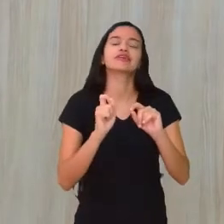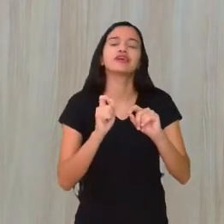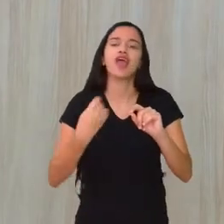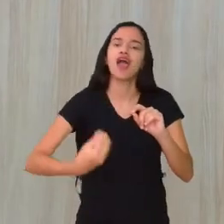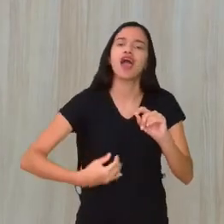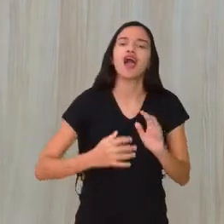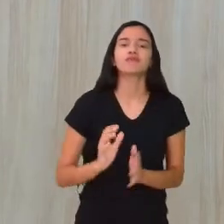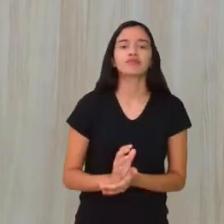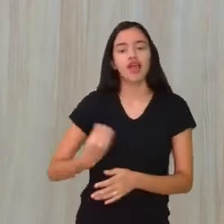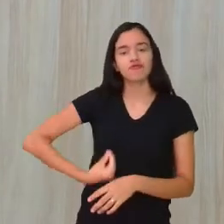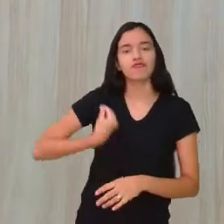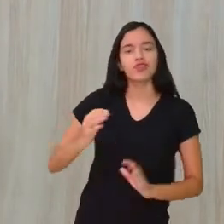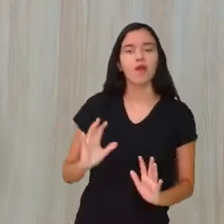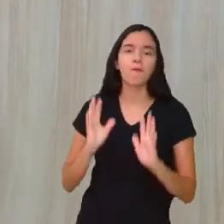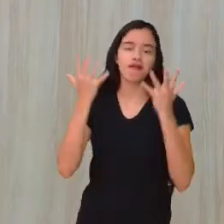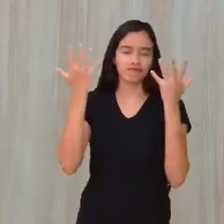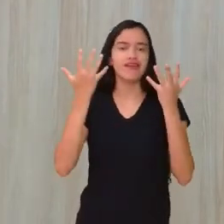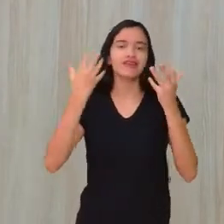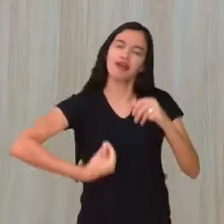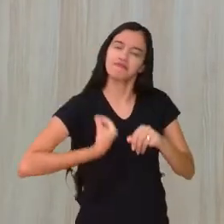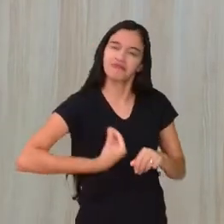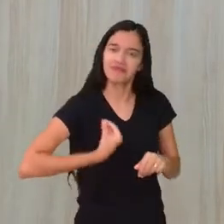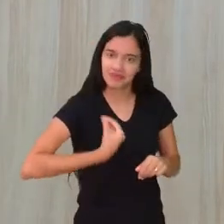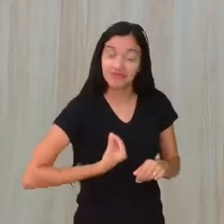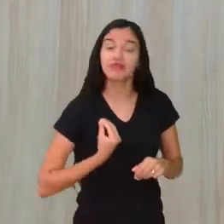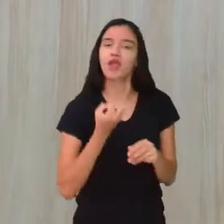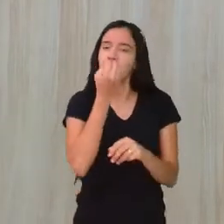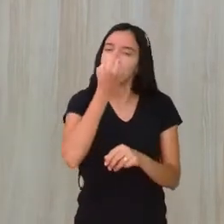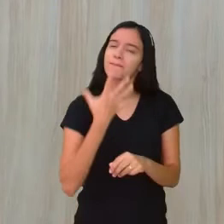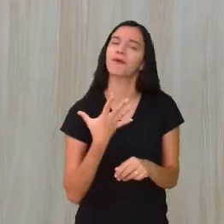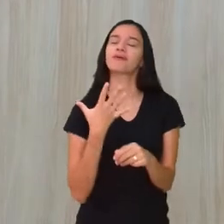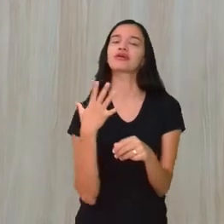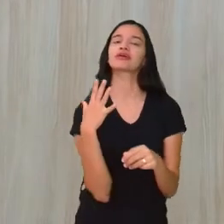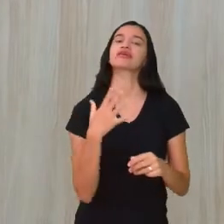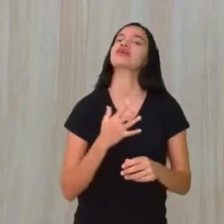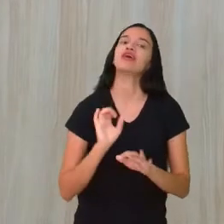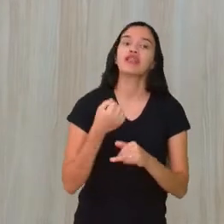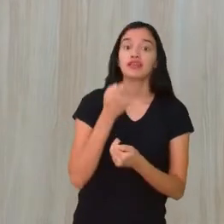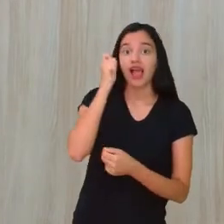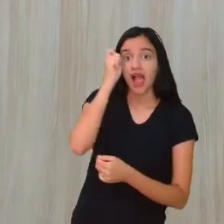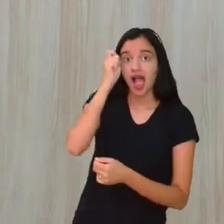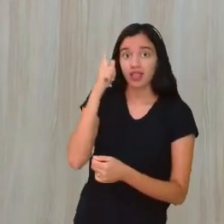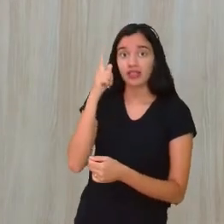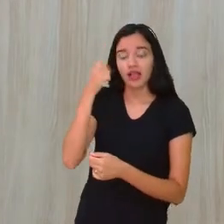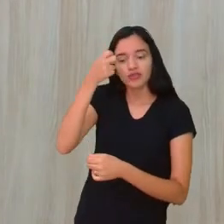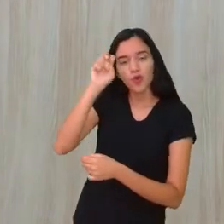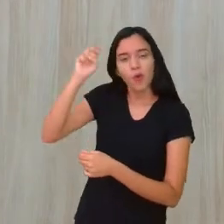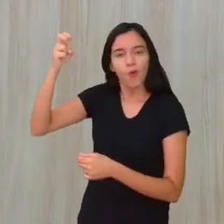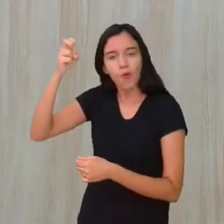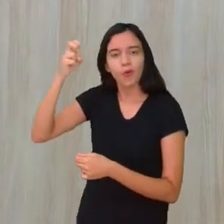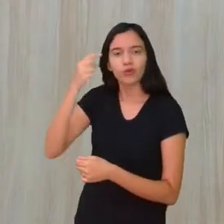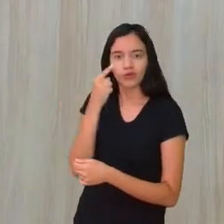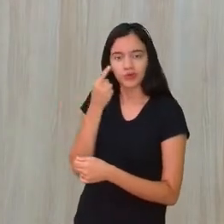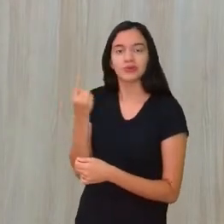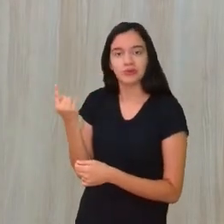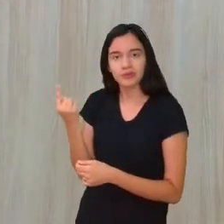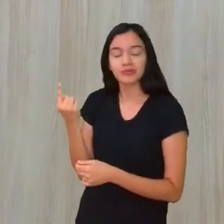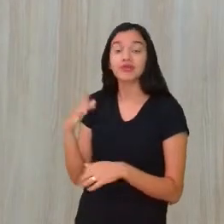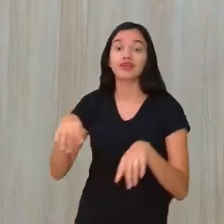mas aí observem, povos de locais bem distantes, né, com culturas aí que em